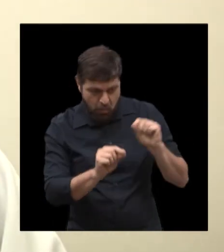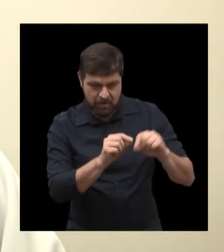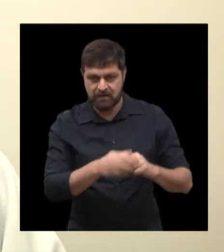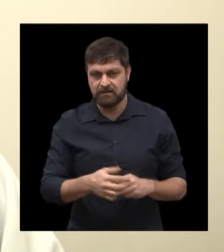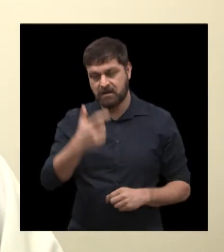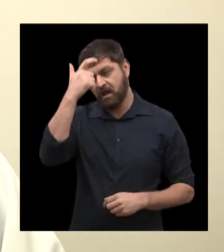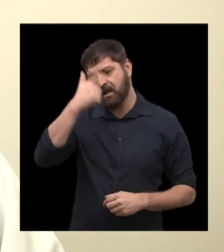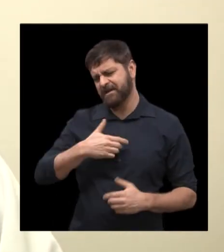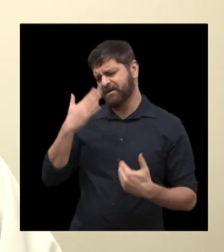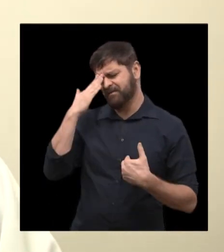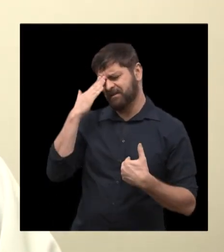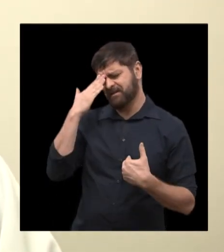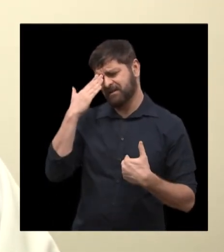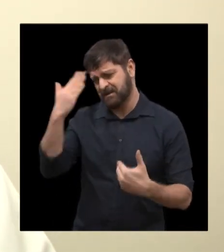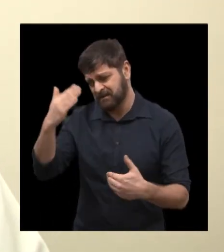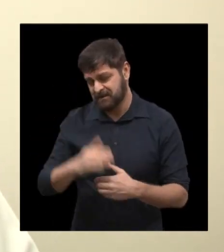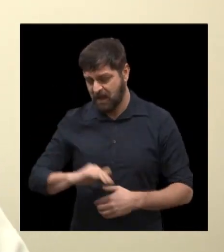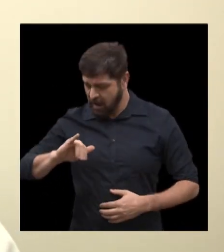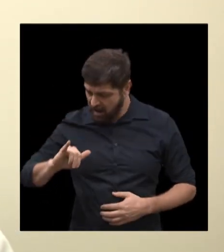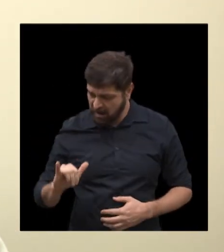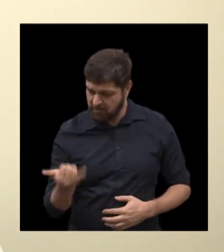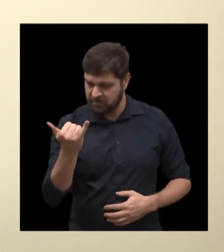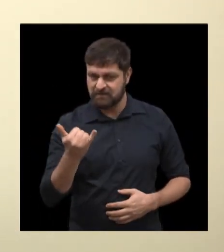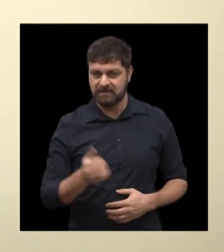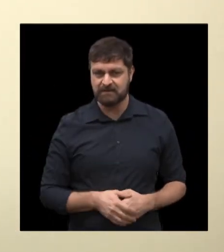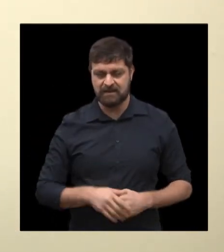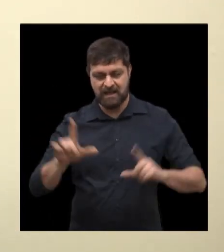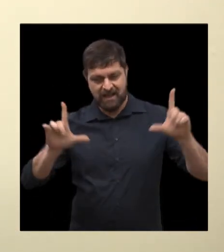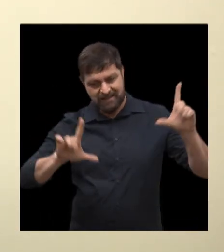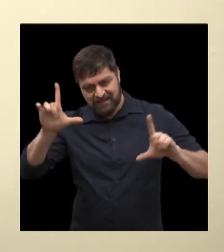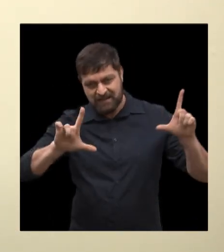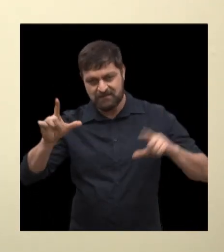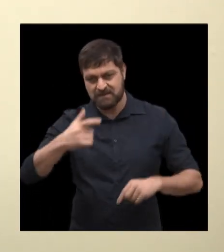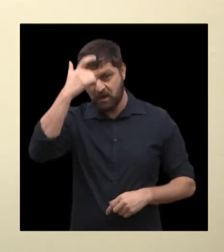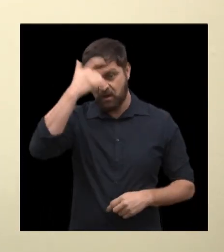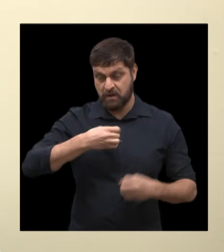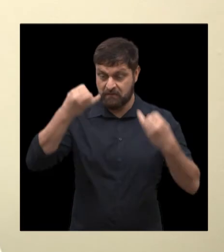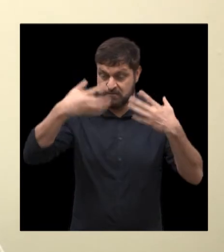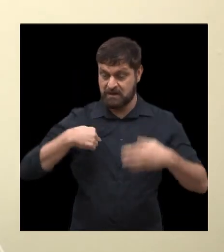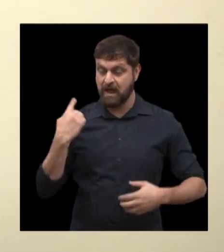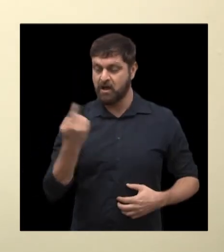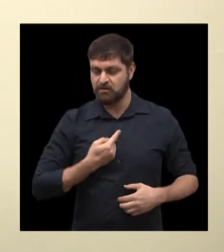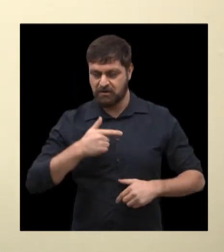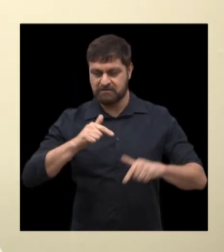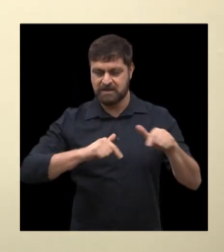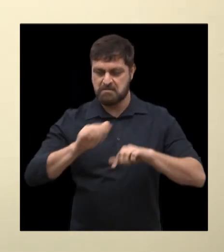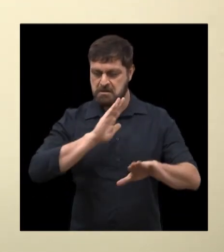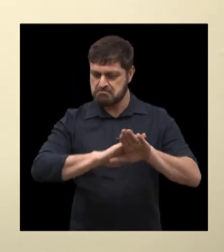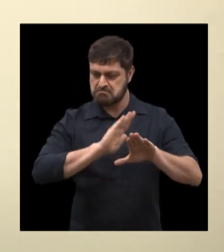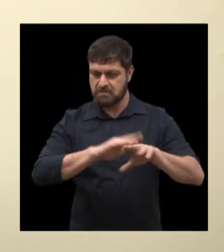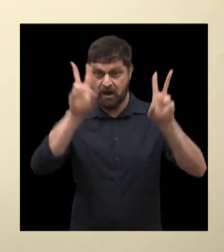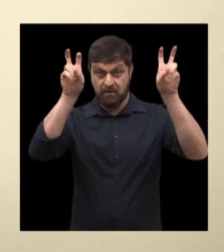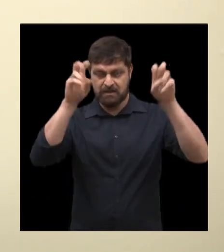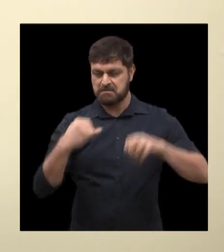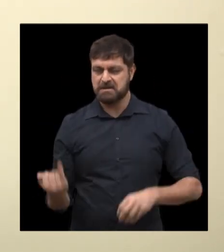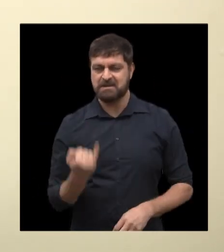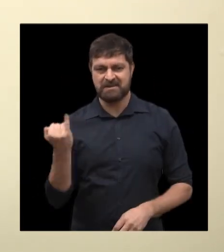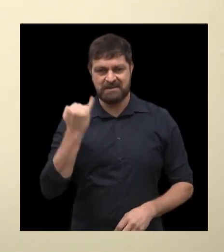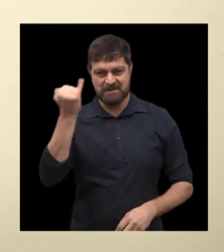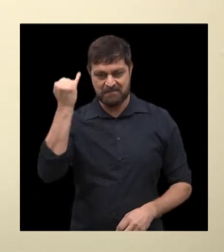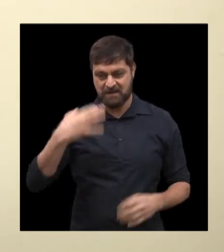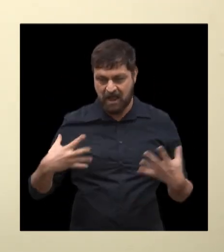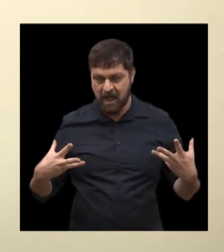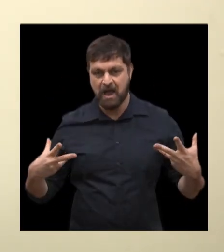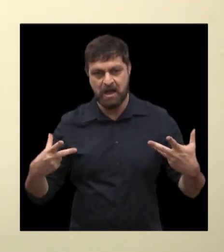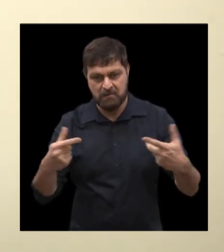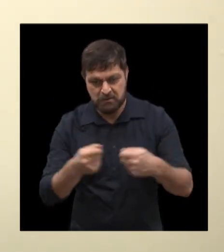que agradeço, Ana. Agradeço a oportunidade, o espaço de vocês de falar do nosso trabalho, de um assunto tão importante para a gente, para todo